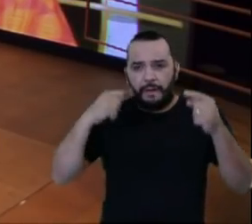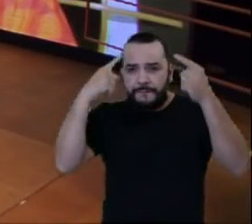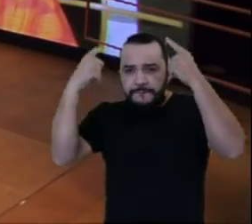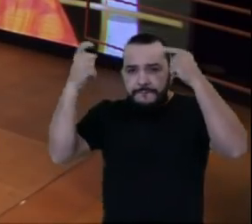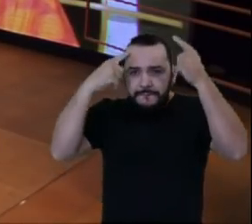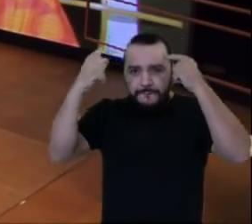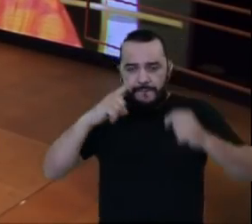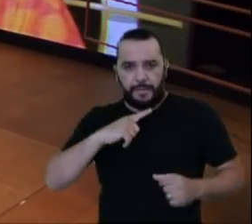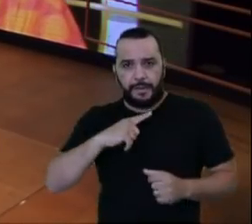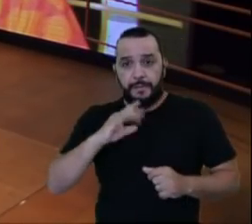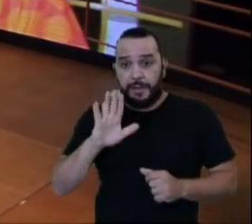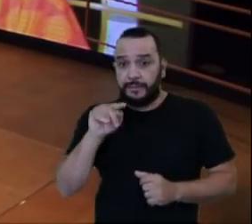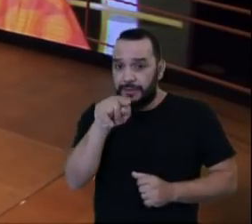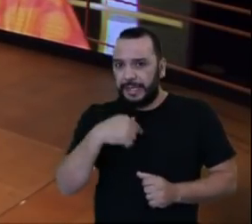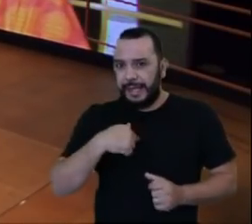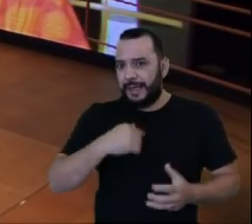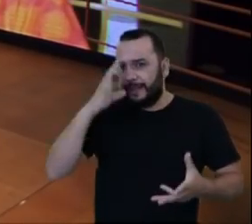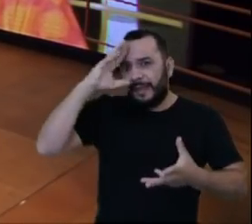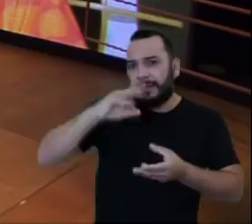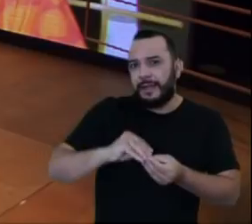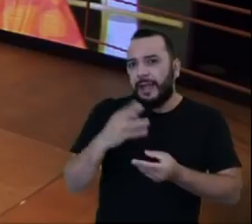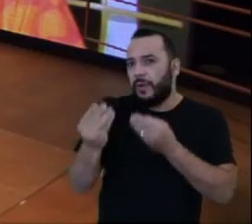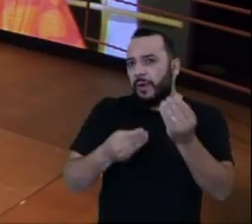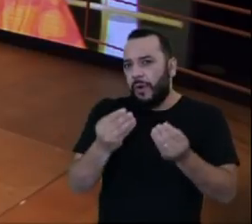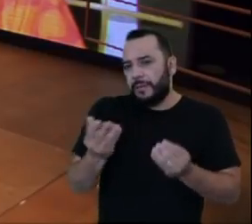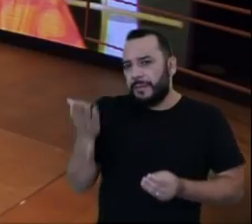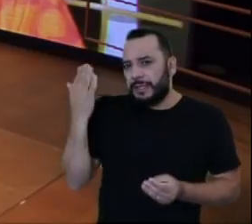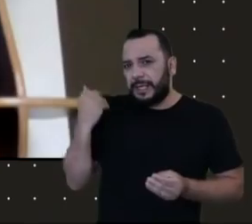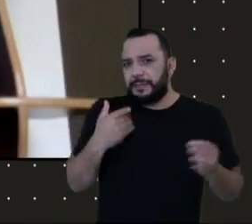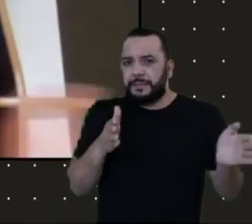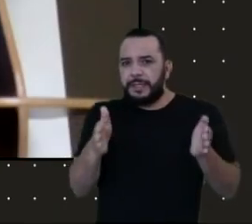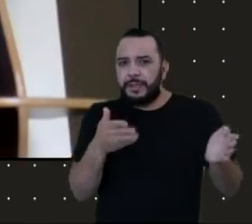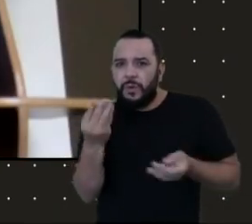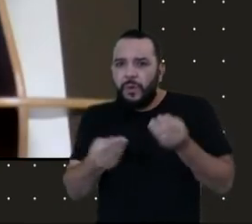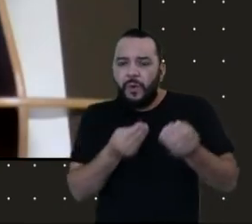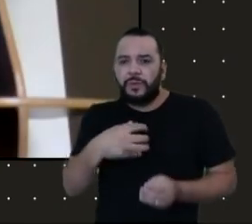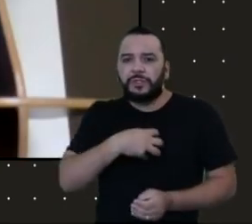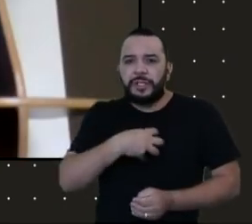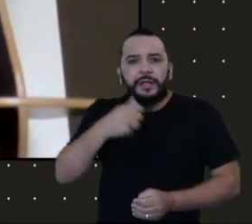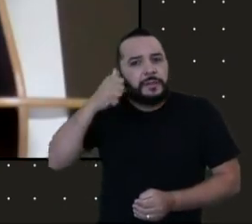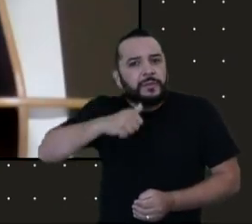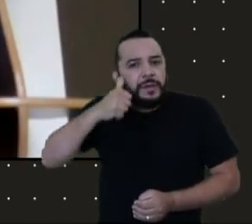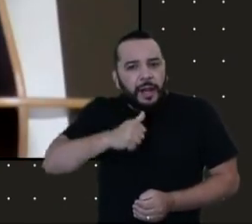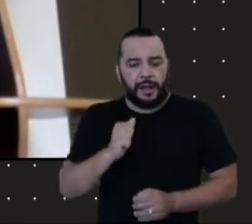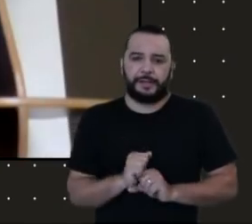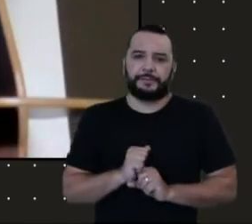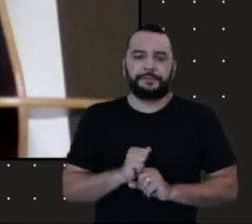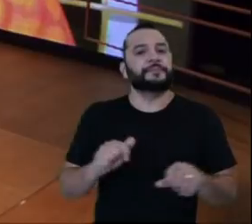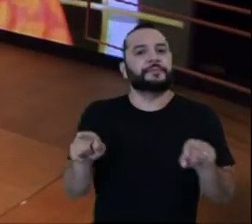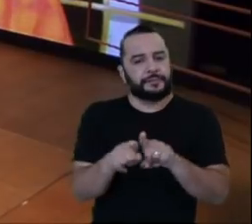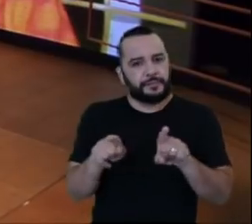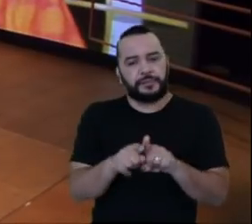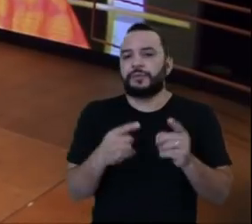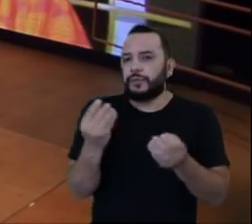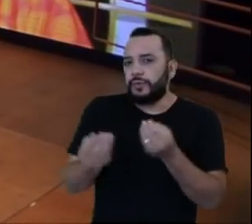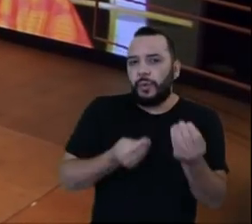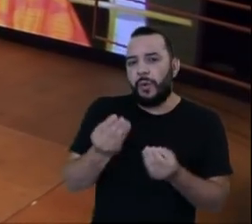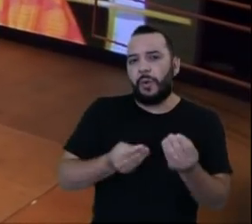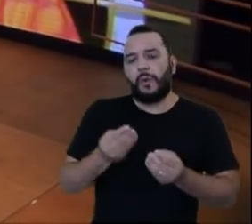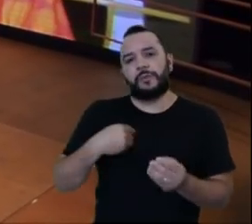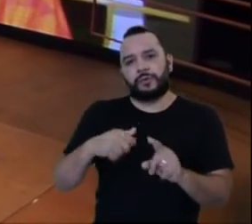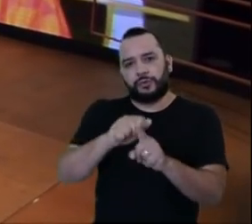existiram. Então, eu vou atrás deles quando são personagens que existiram, porque tem personagens também na história que a gente conta que